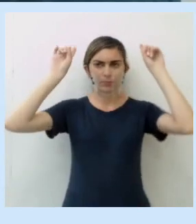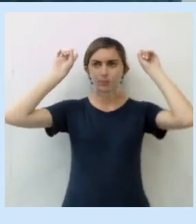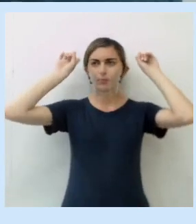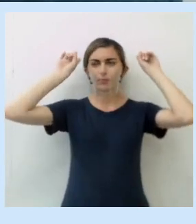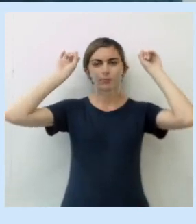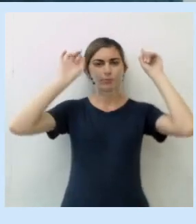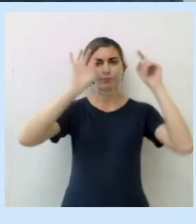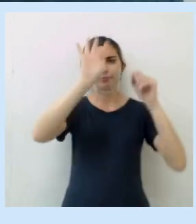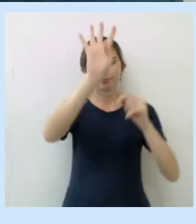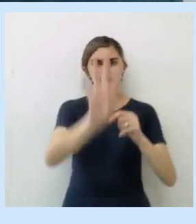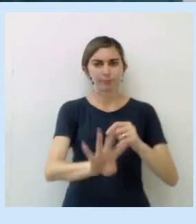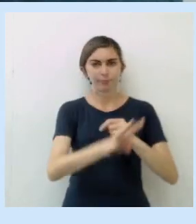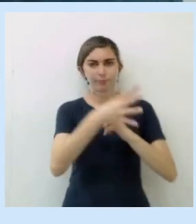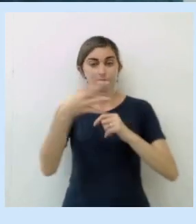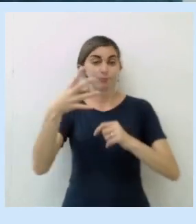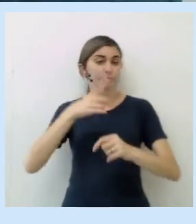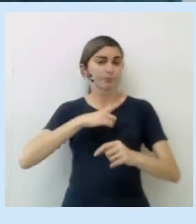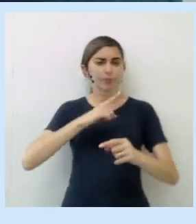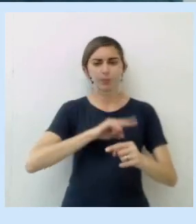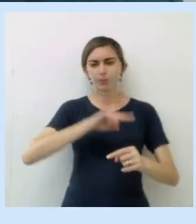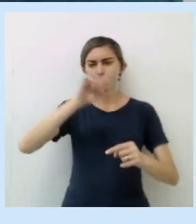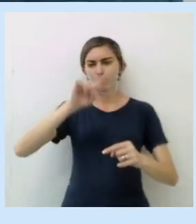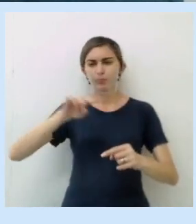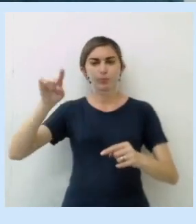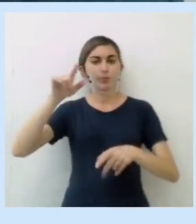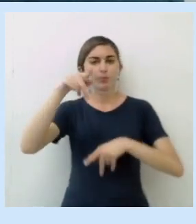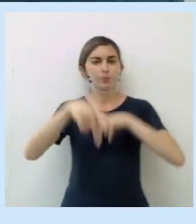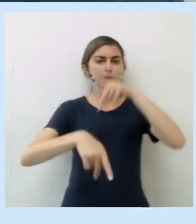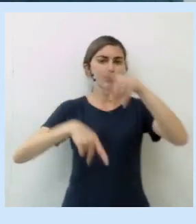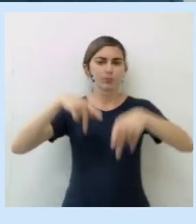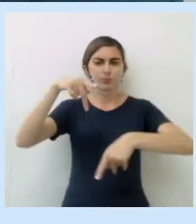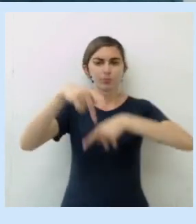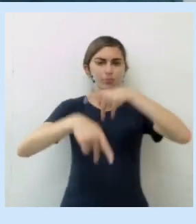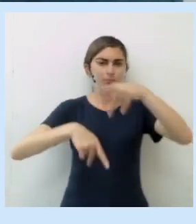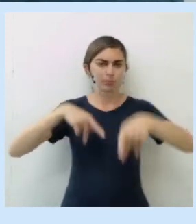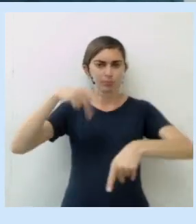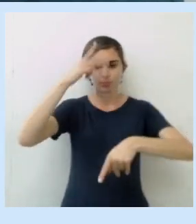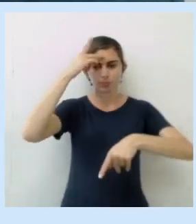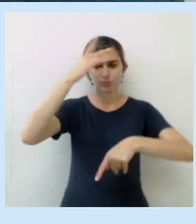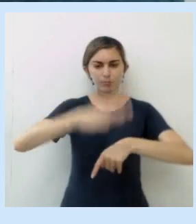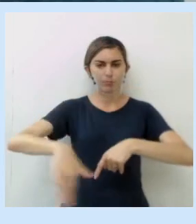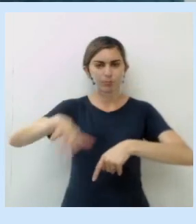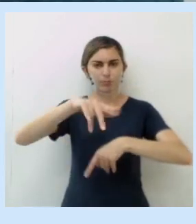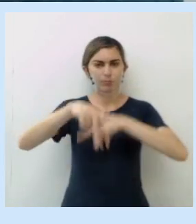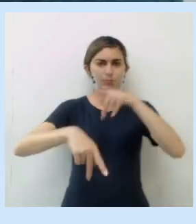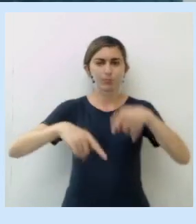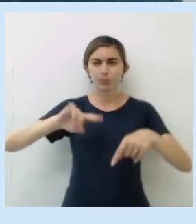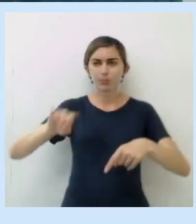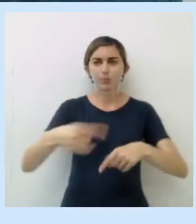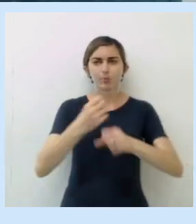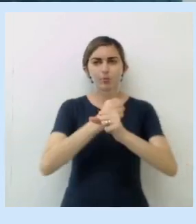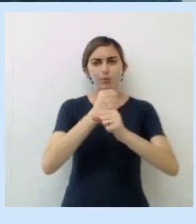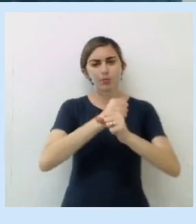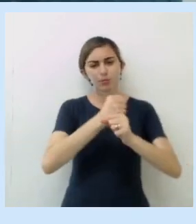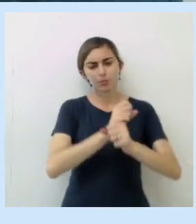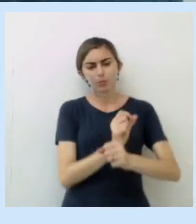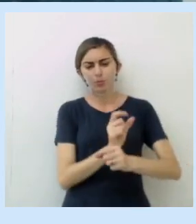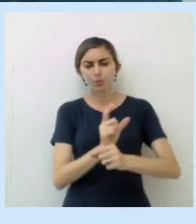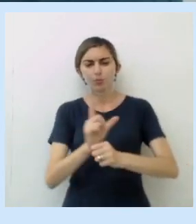esse gráficozinho onde a gente vai ter a população, tá? Por parte de milhões, os anos que vão